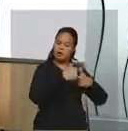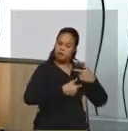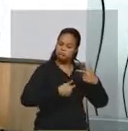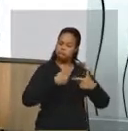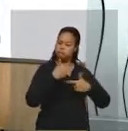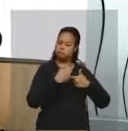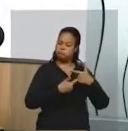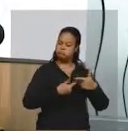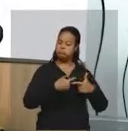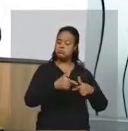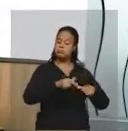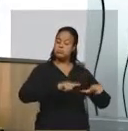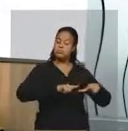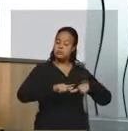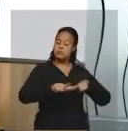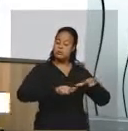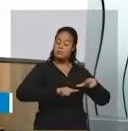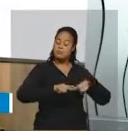trabalho é